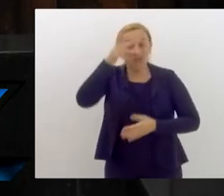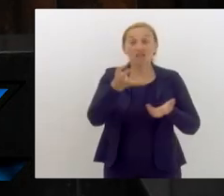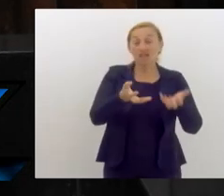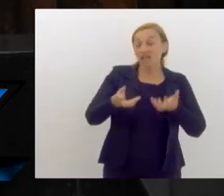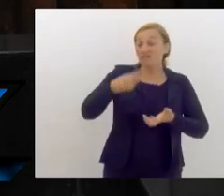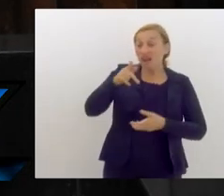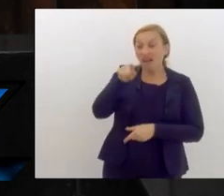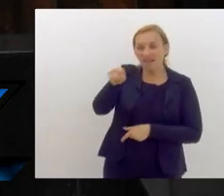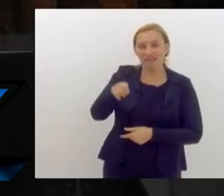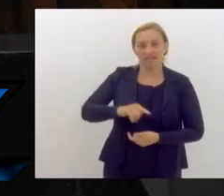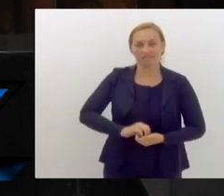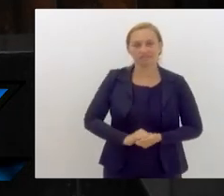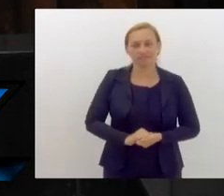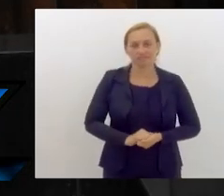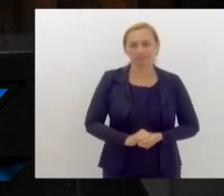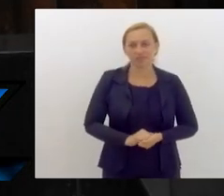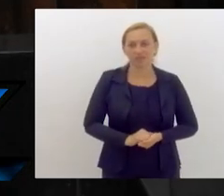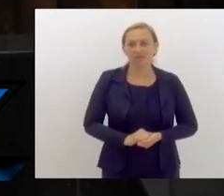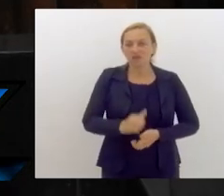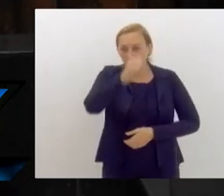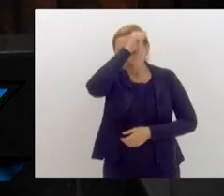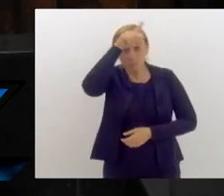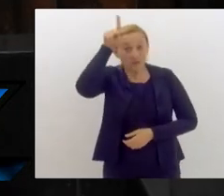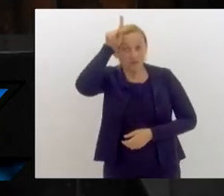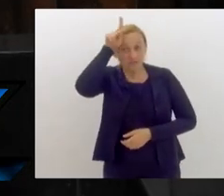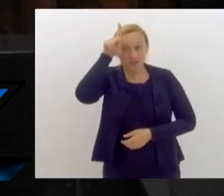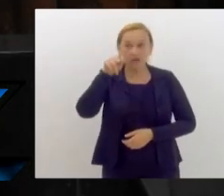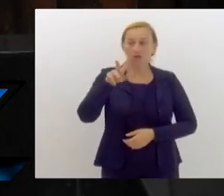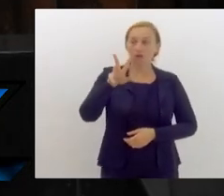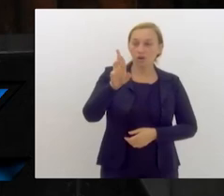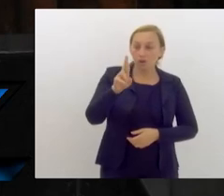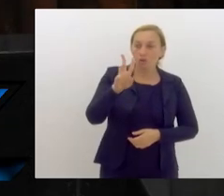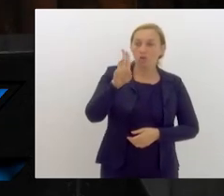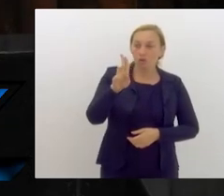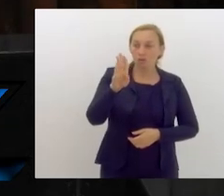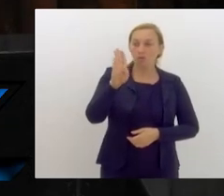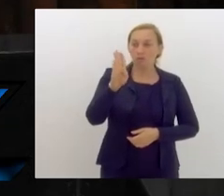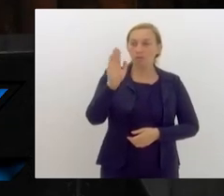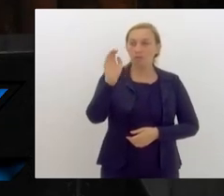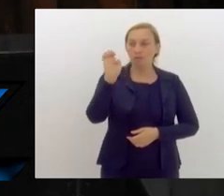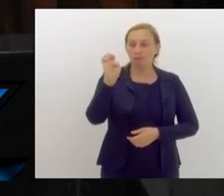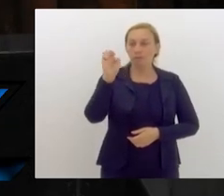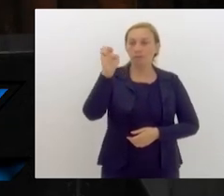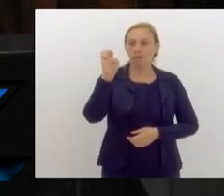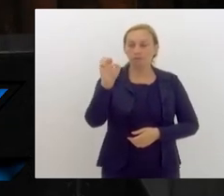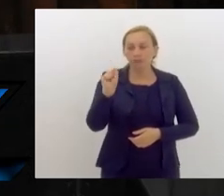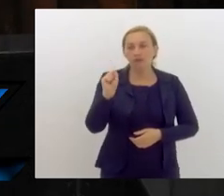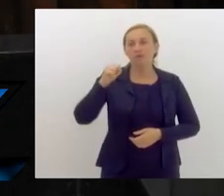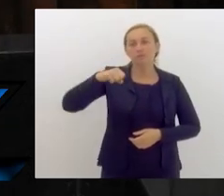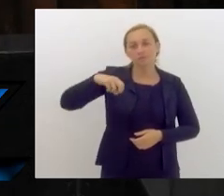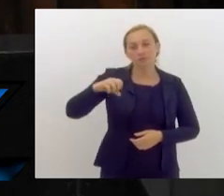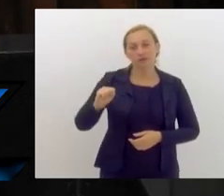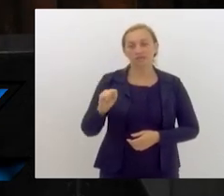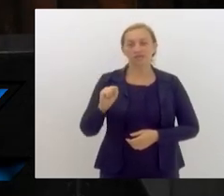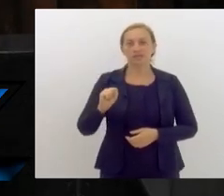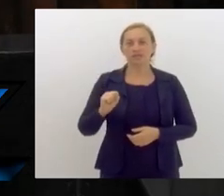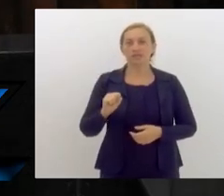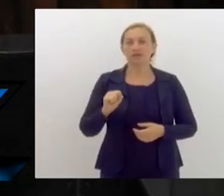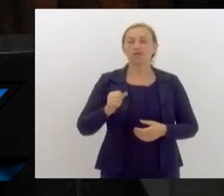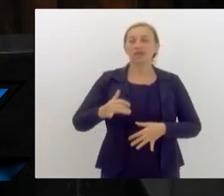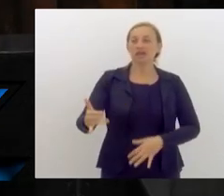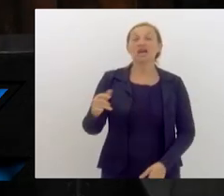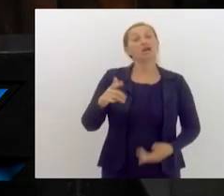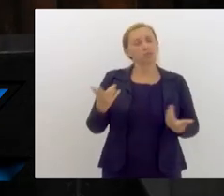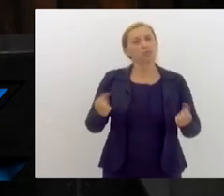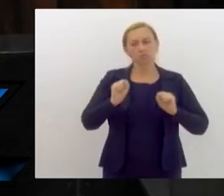ali era do prefeito Rubens bom tempo que ao invés de ligar para o